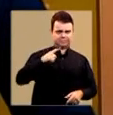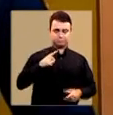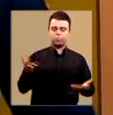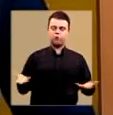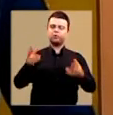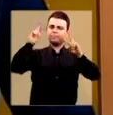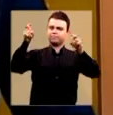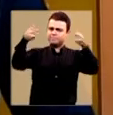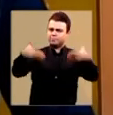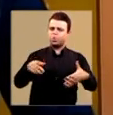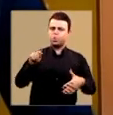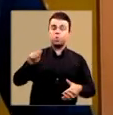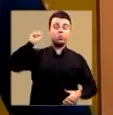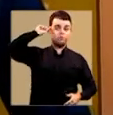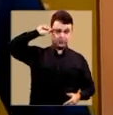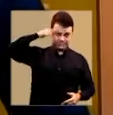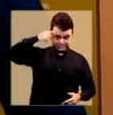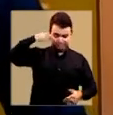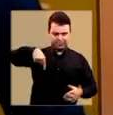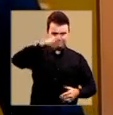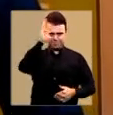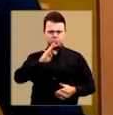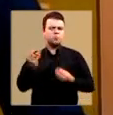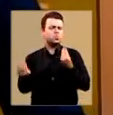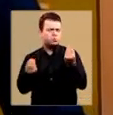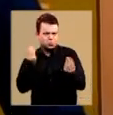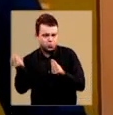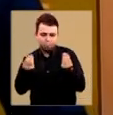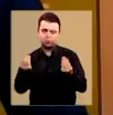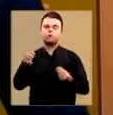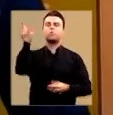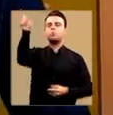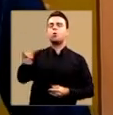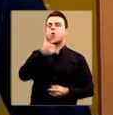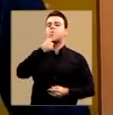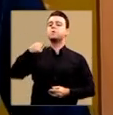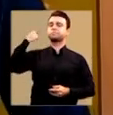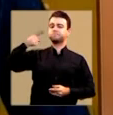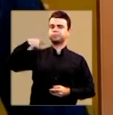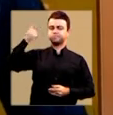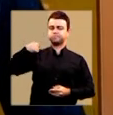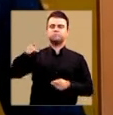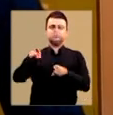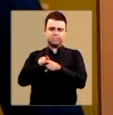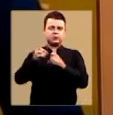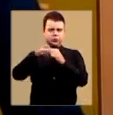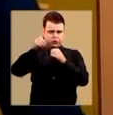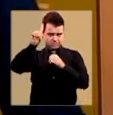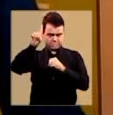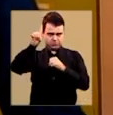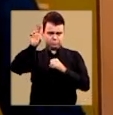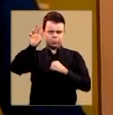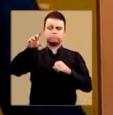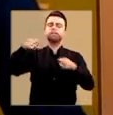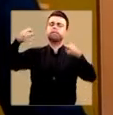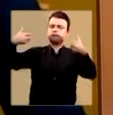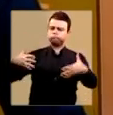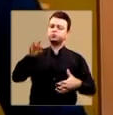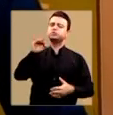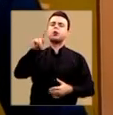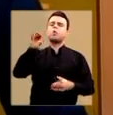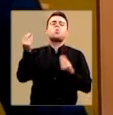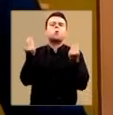O Ponto de Vista dessa semana discute a questão racial no Brasil. Para o advogado e doutor em Direitos Humanos, Thiago dos Santos,